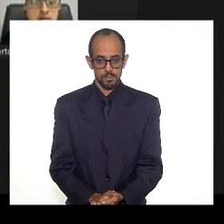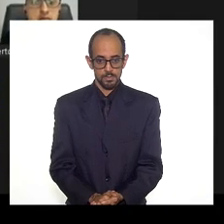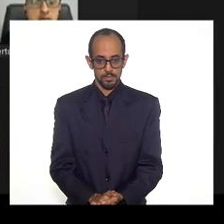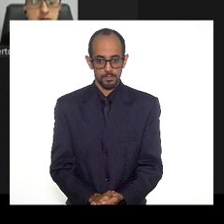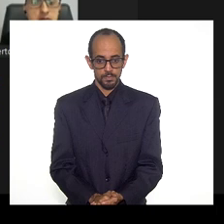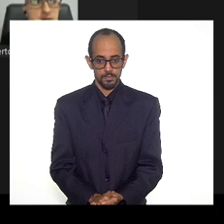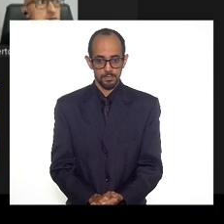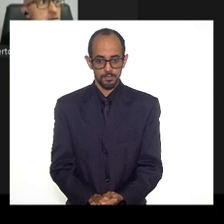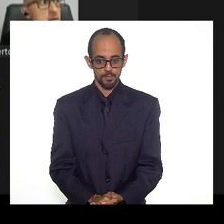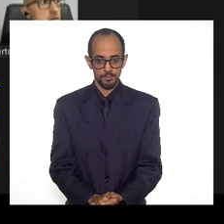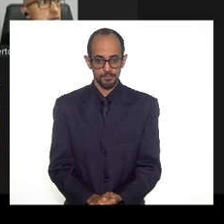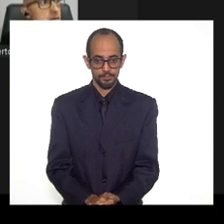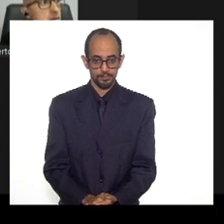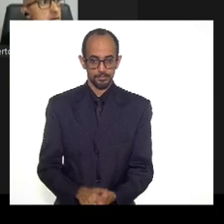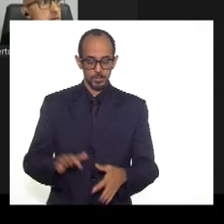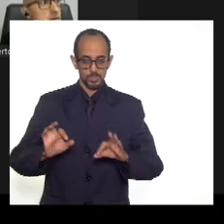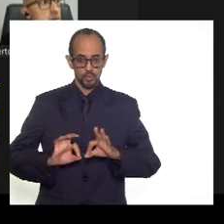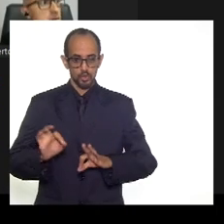também, presidente. Ok.